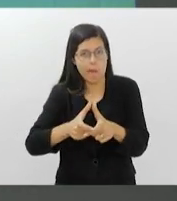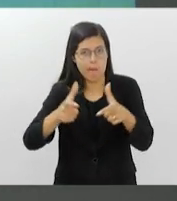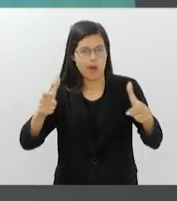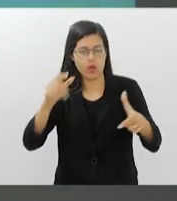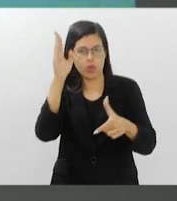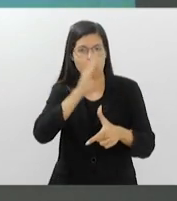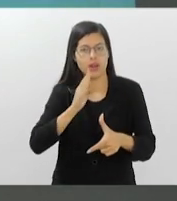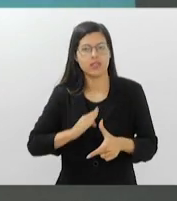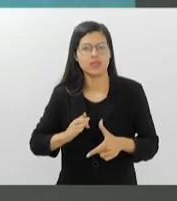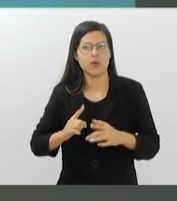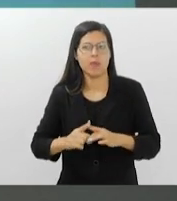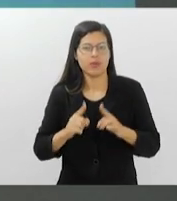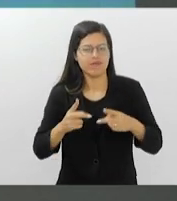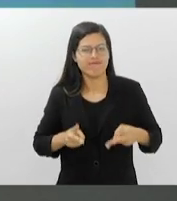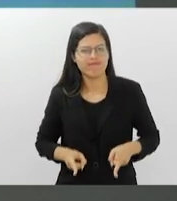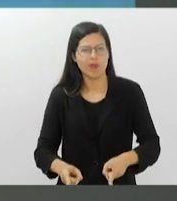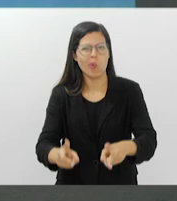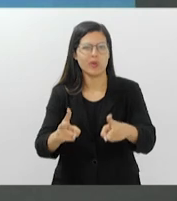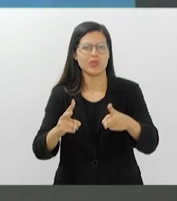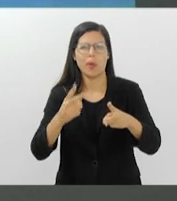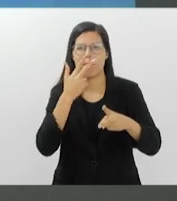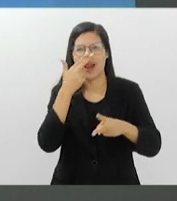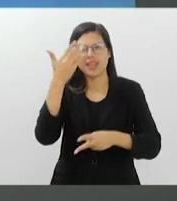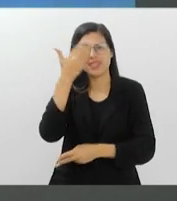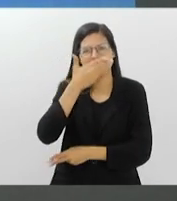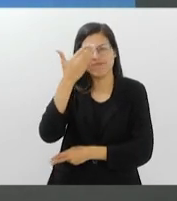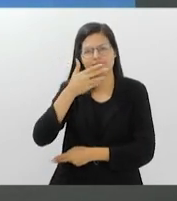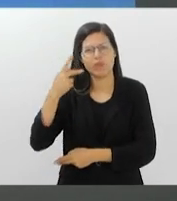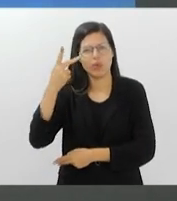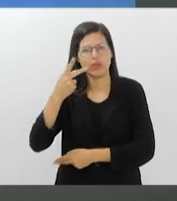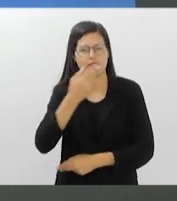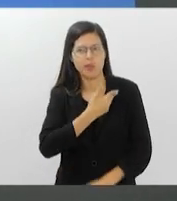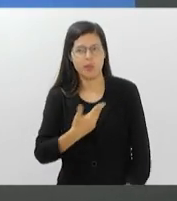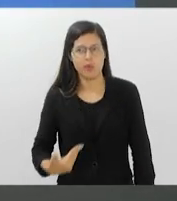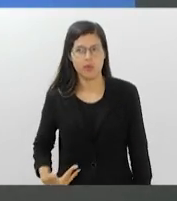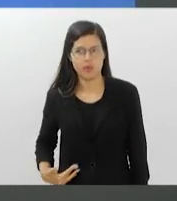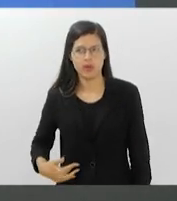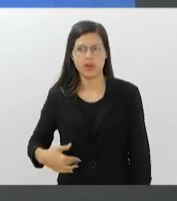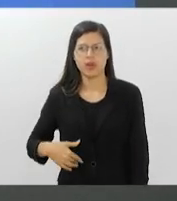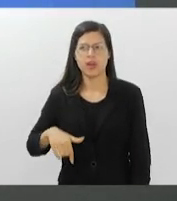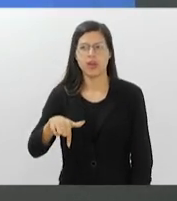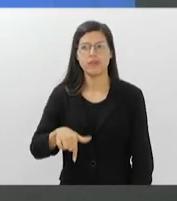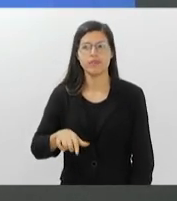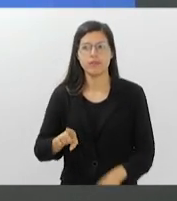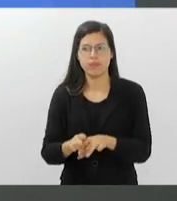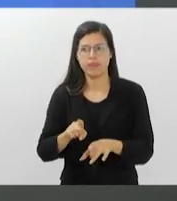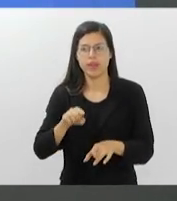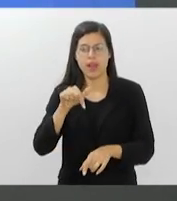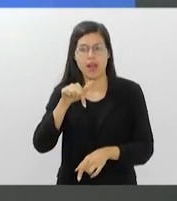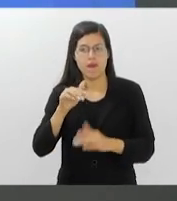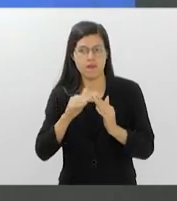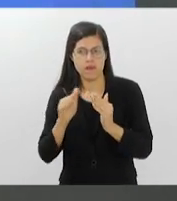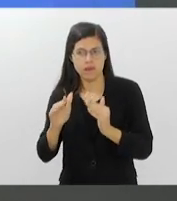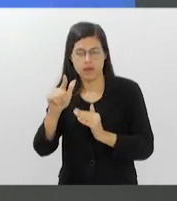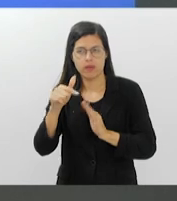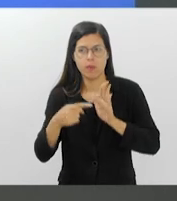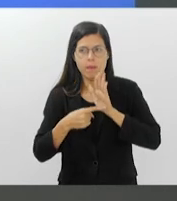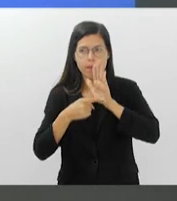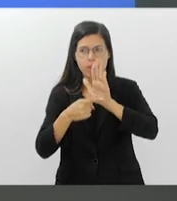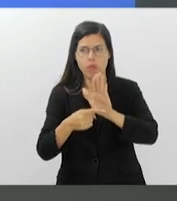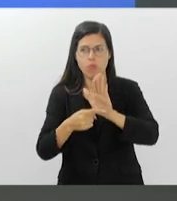somos invisíveis para as políticas públicas e Renato né que é o fundador da data favela diz a favela é a expressão demográfica das